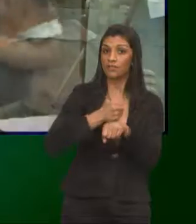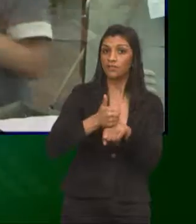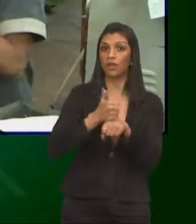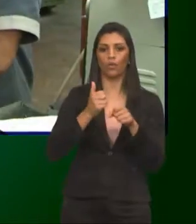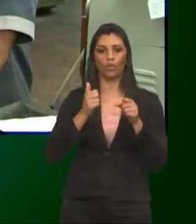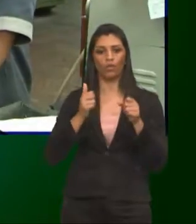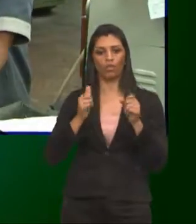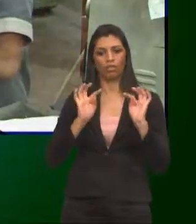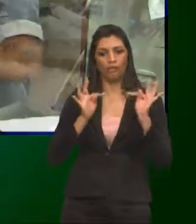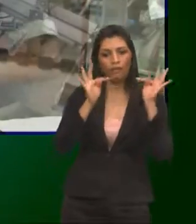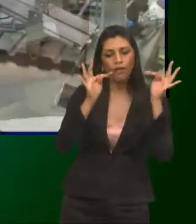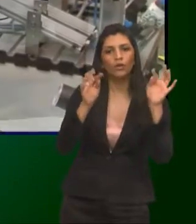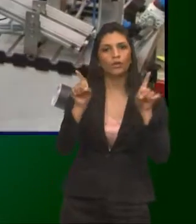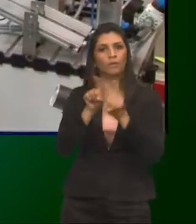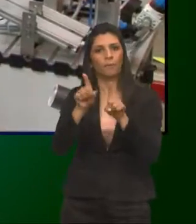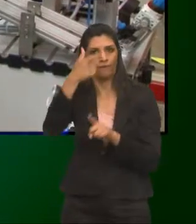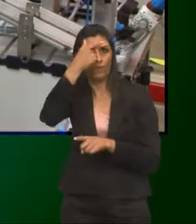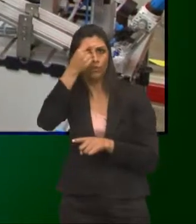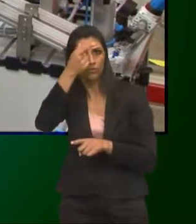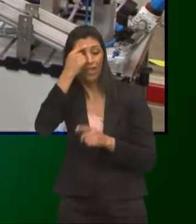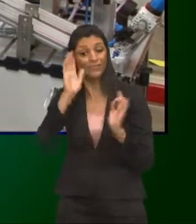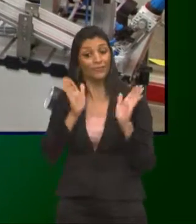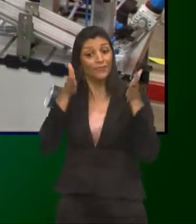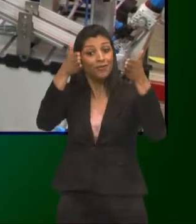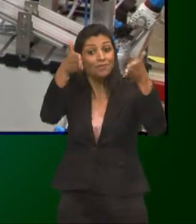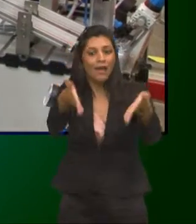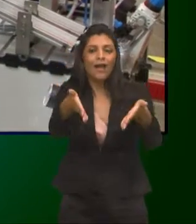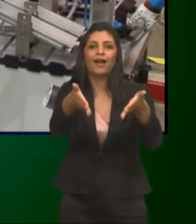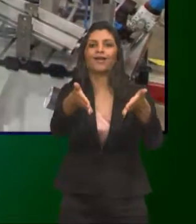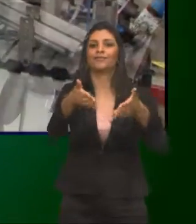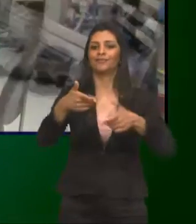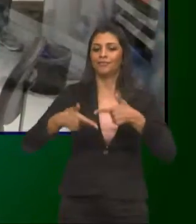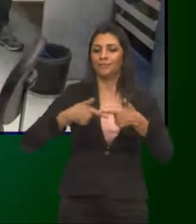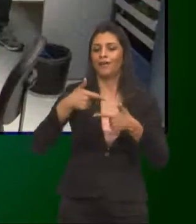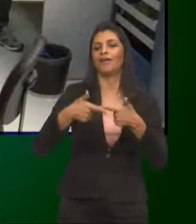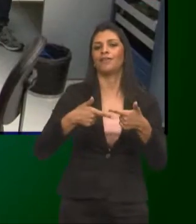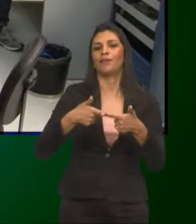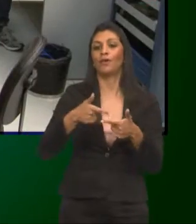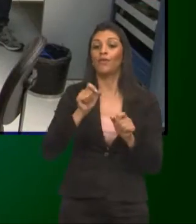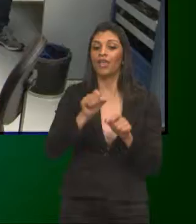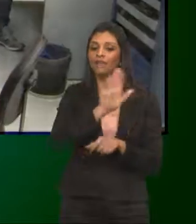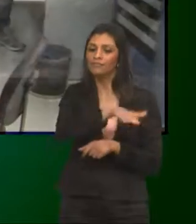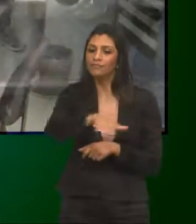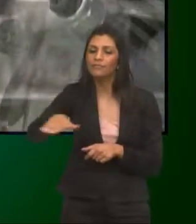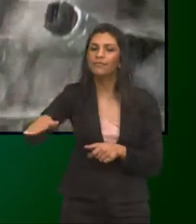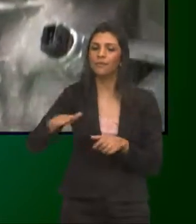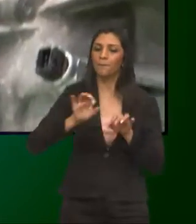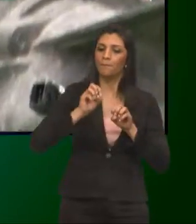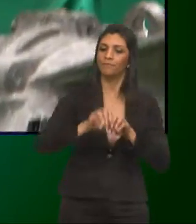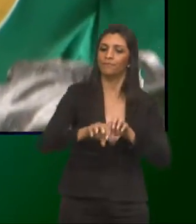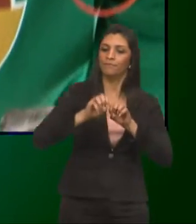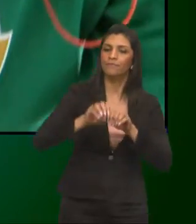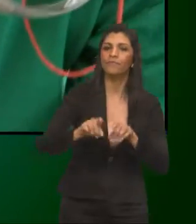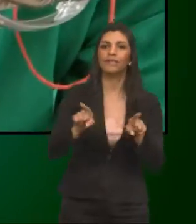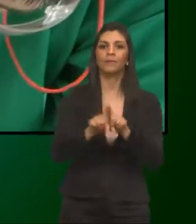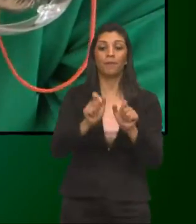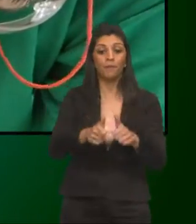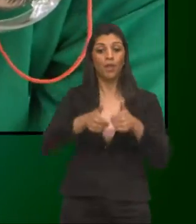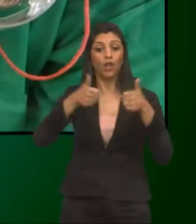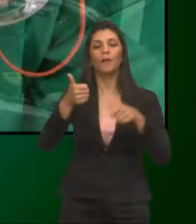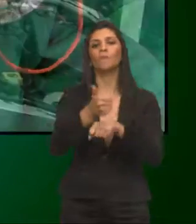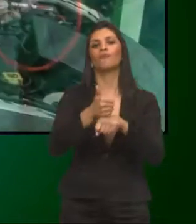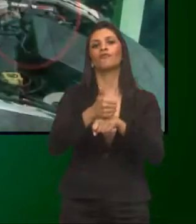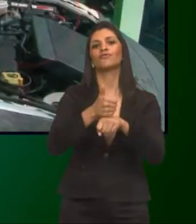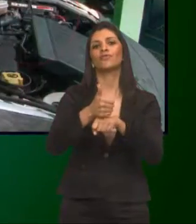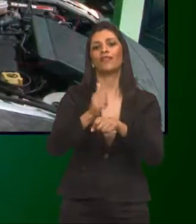qualificação, técnicos e tecnológicos voltados ao mercado de trabalho preparam estudantes e ampliam a qualificação